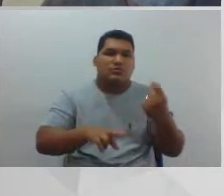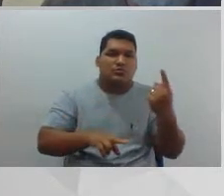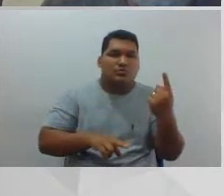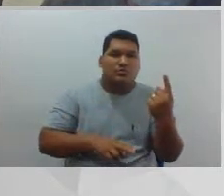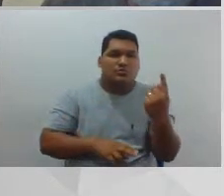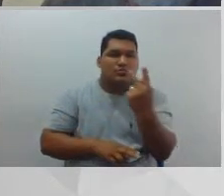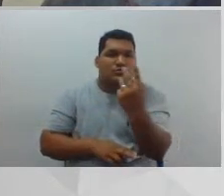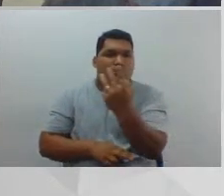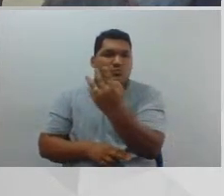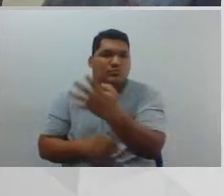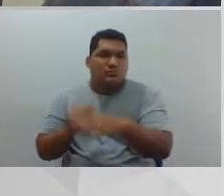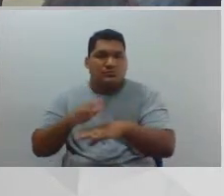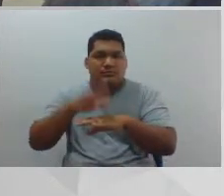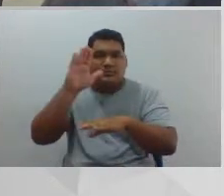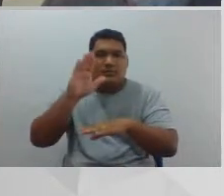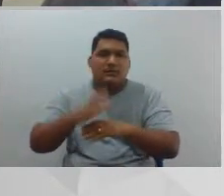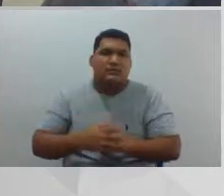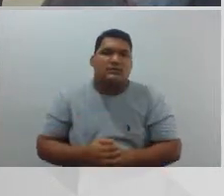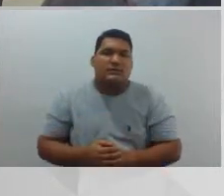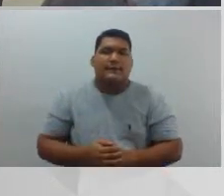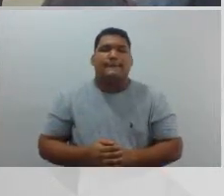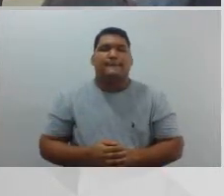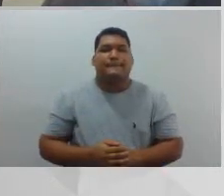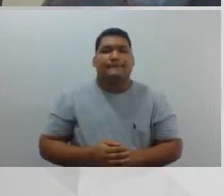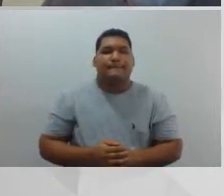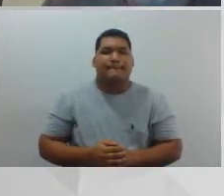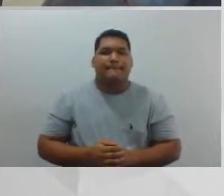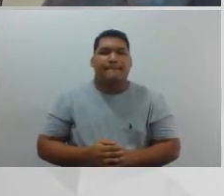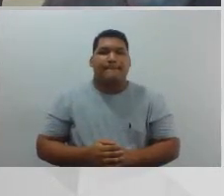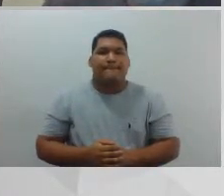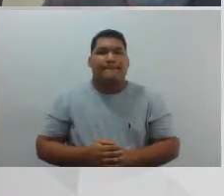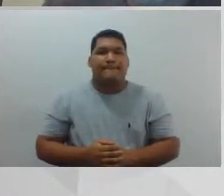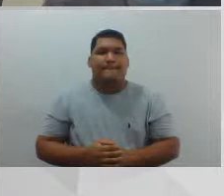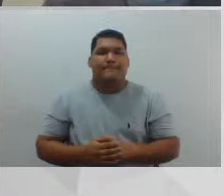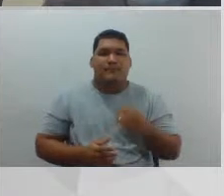neurônio. Tá? Um só